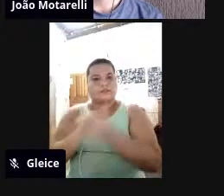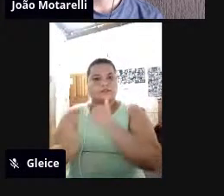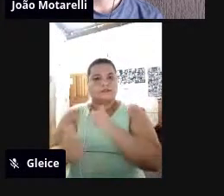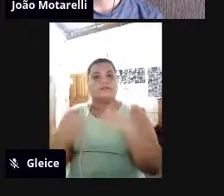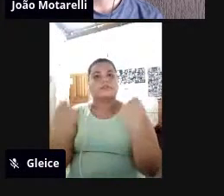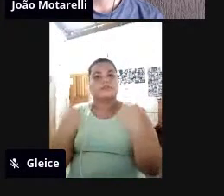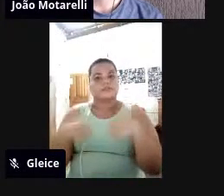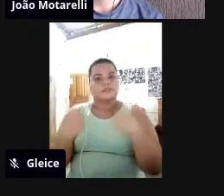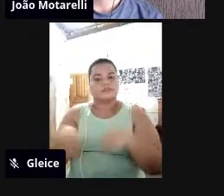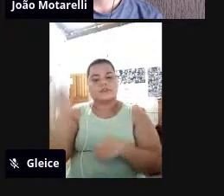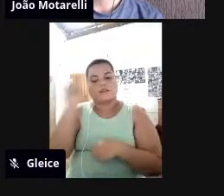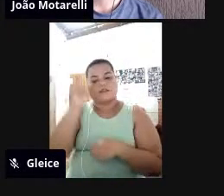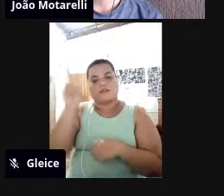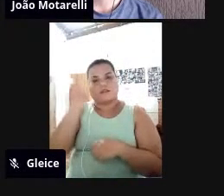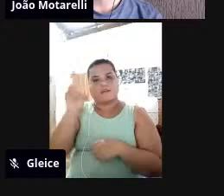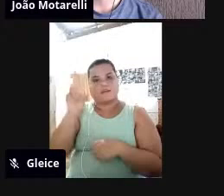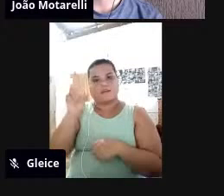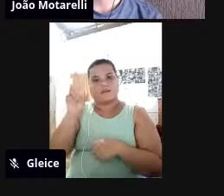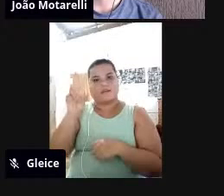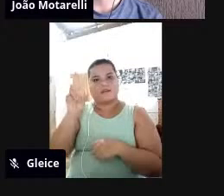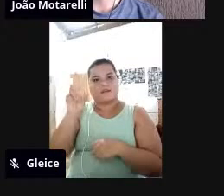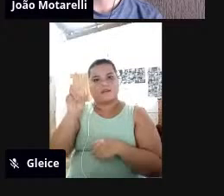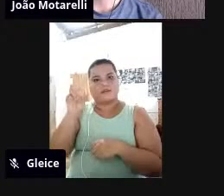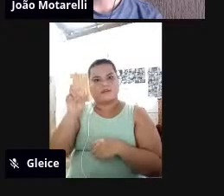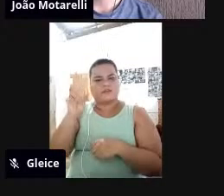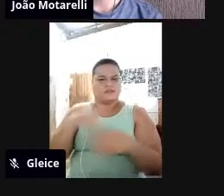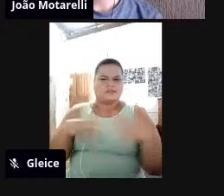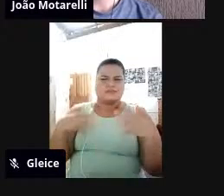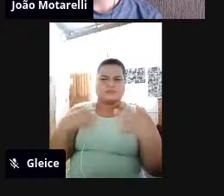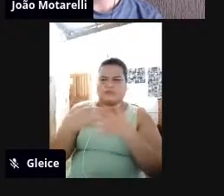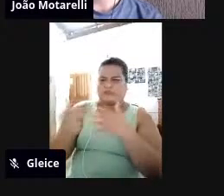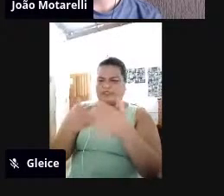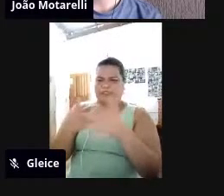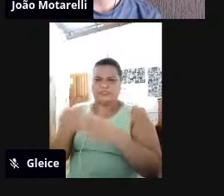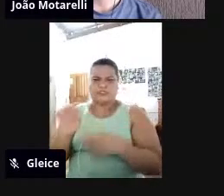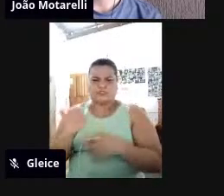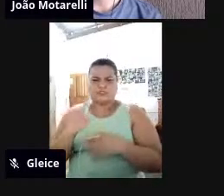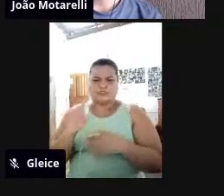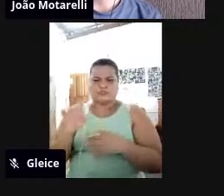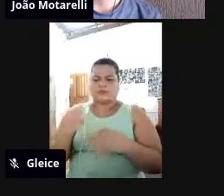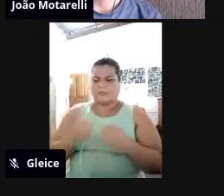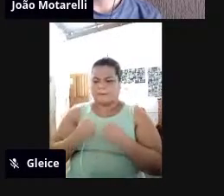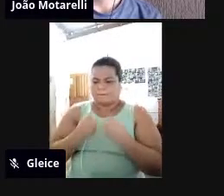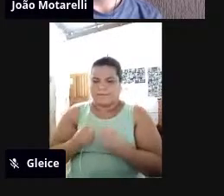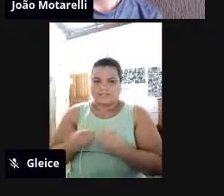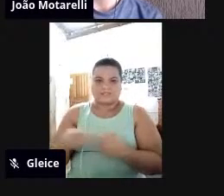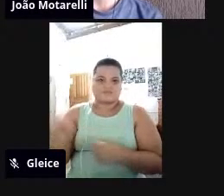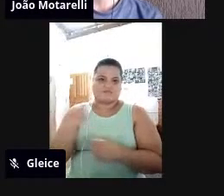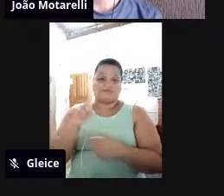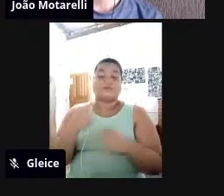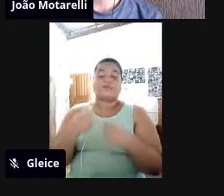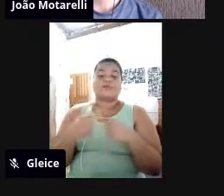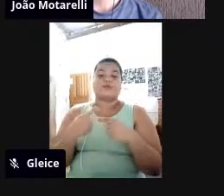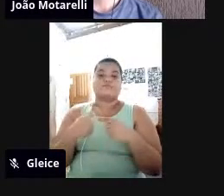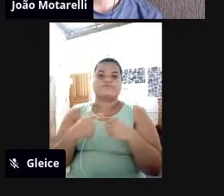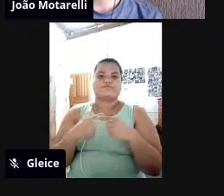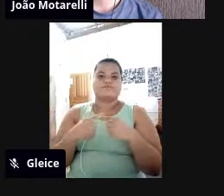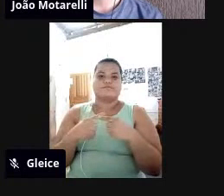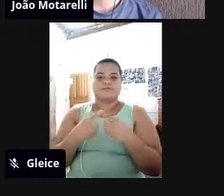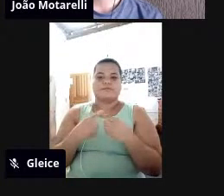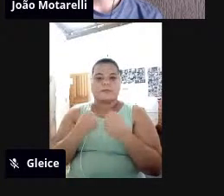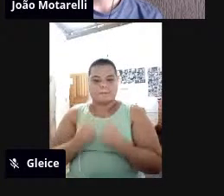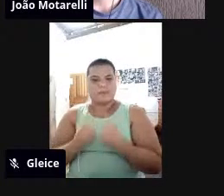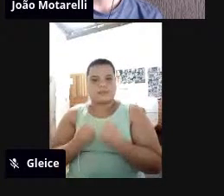performance atlética não pode ser predita de forma acurada, baseada somente no peso e composição corporal. Por quê? Peso pode ser determinante